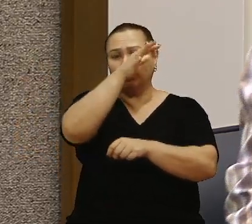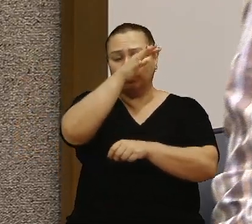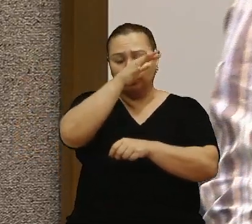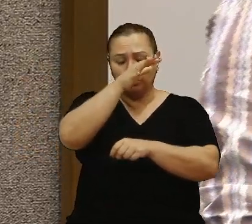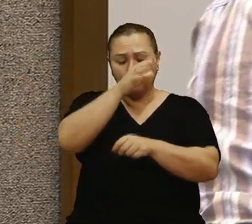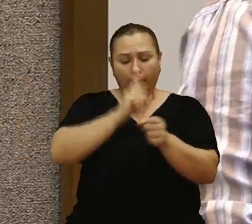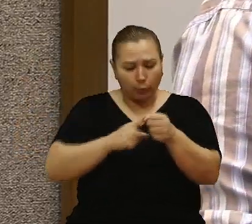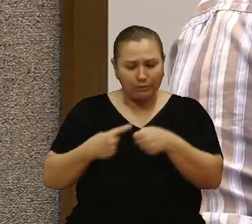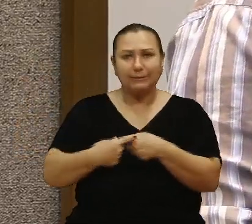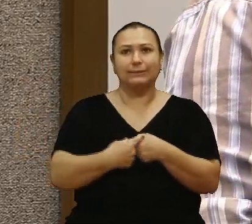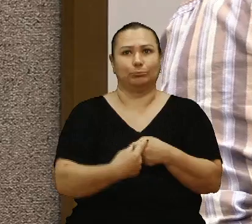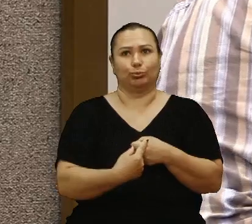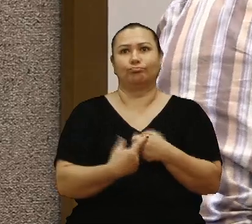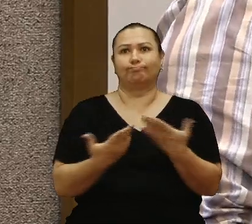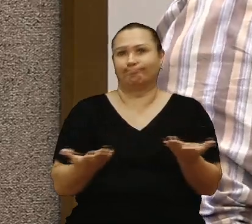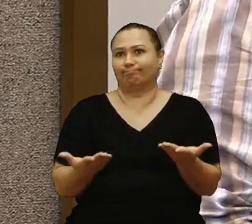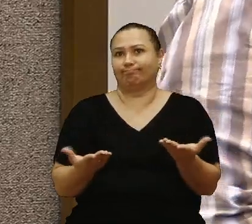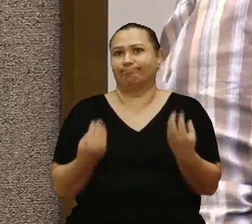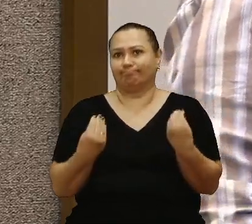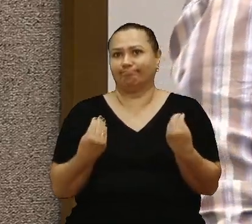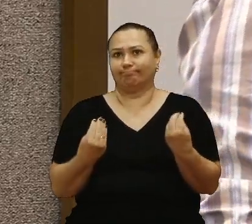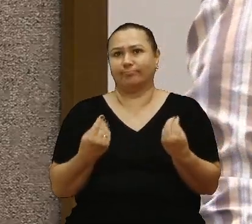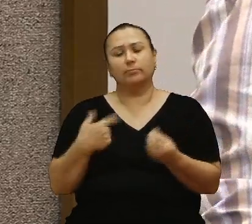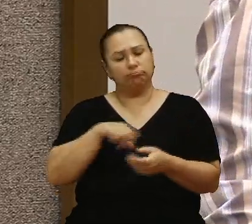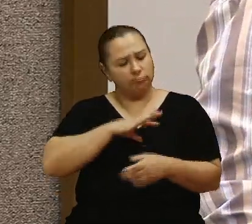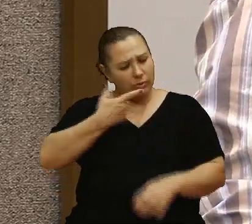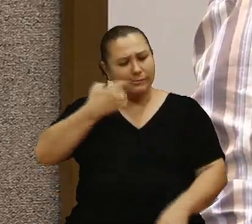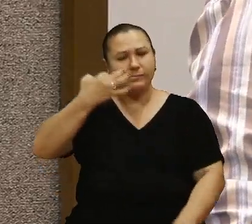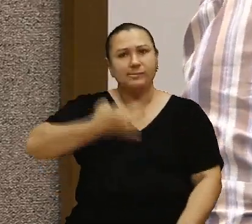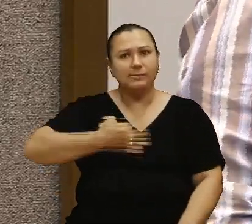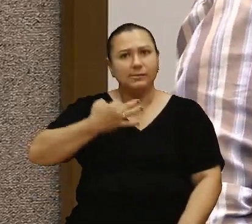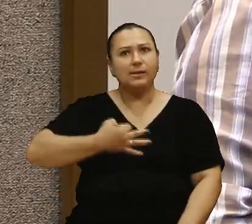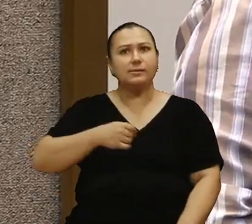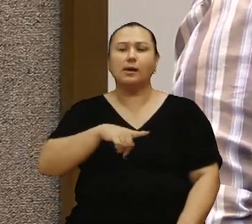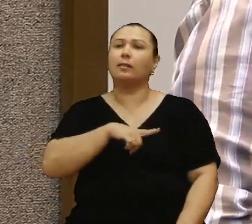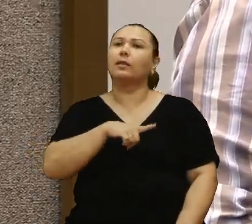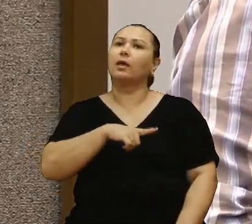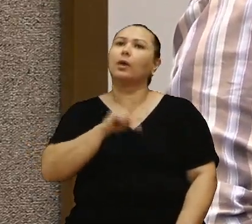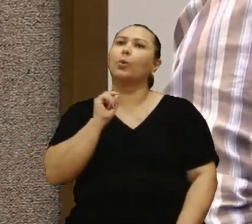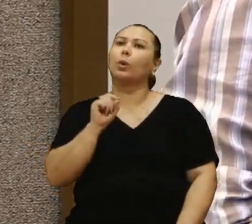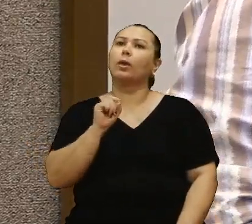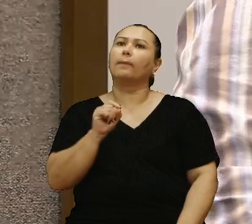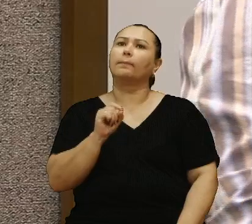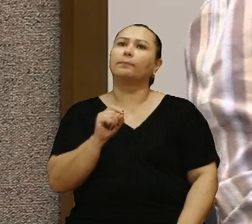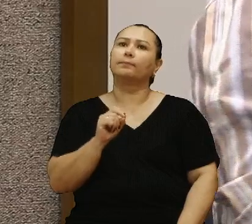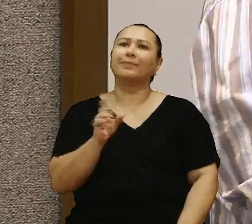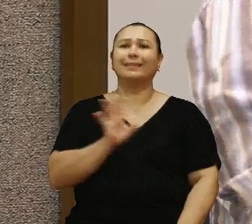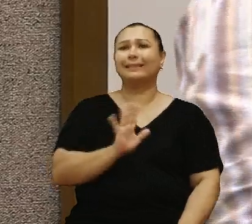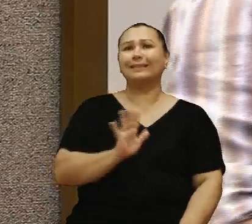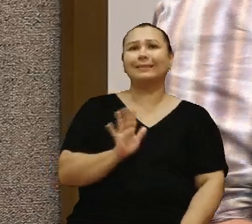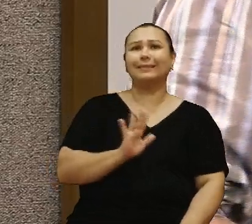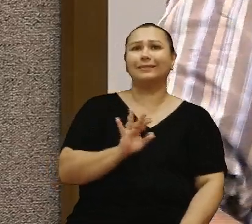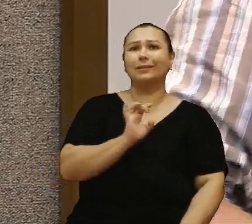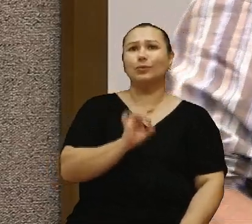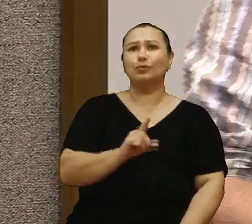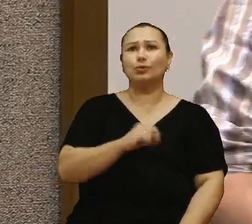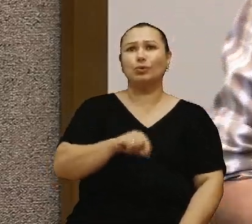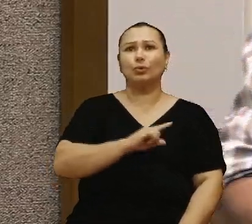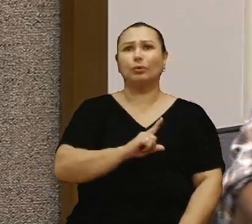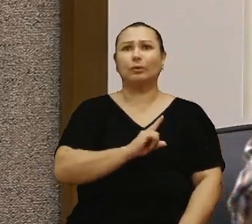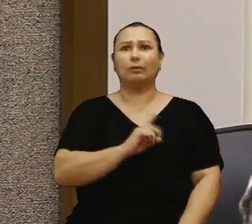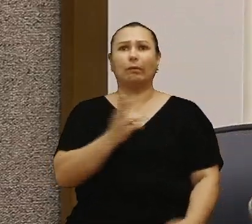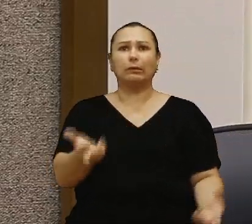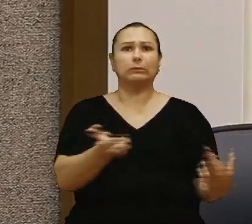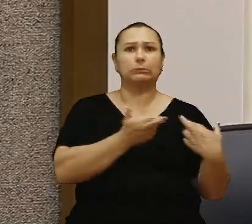E com certeza nós teremos então não só a carga em cima dos